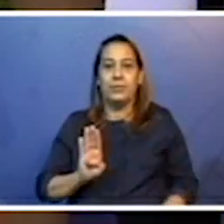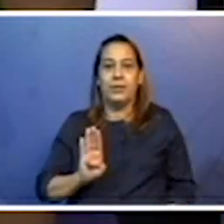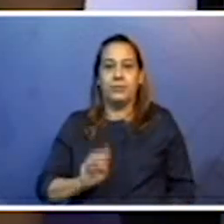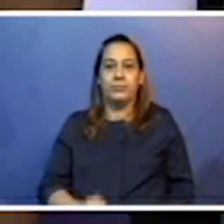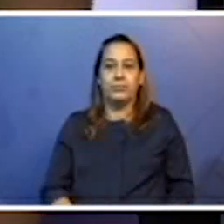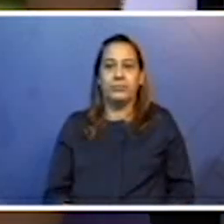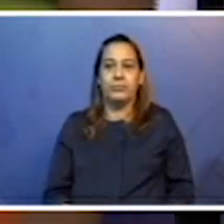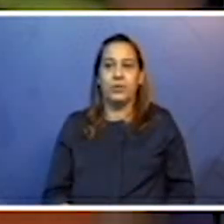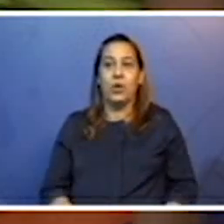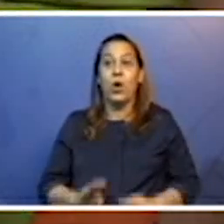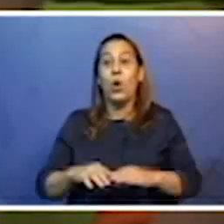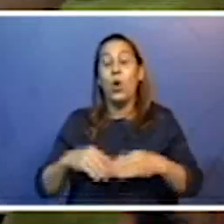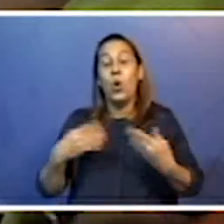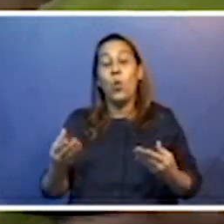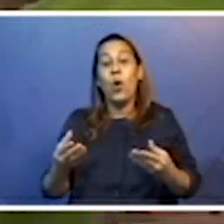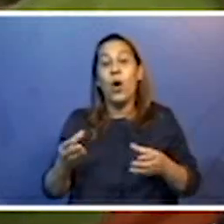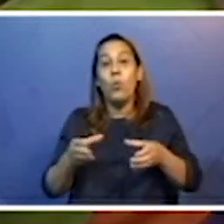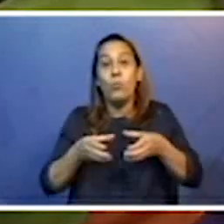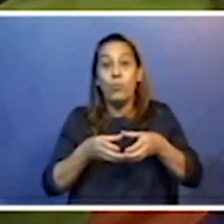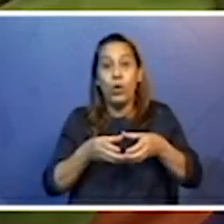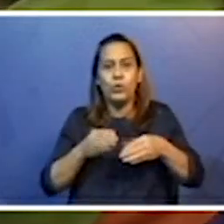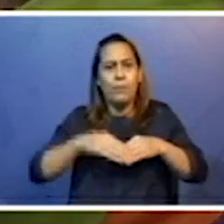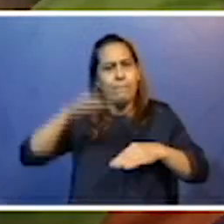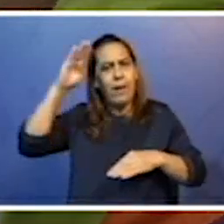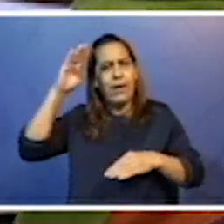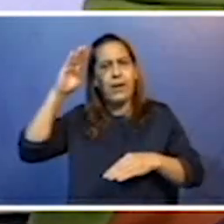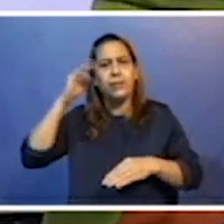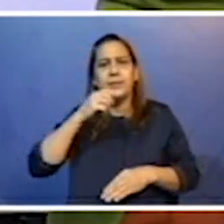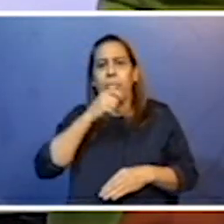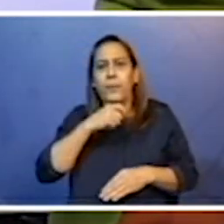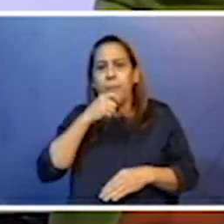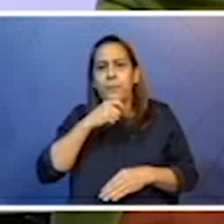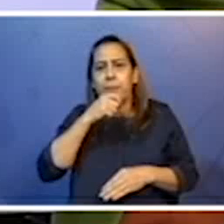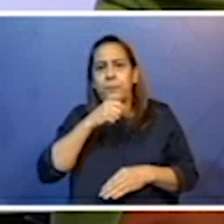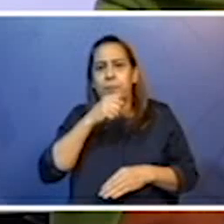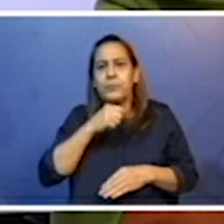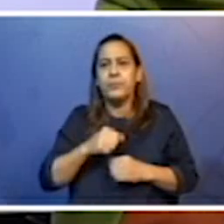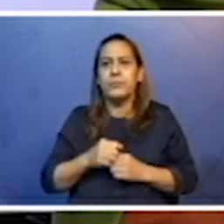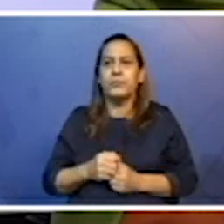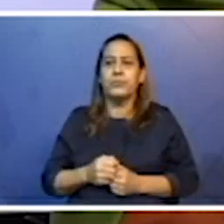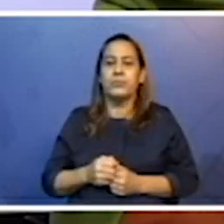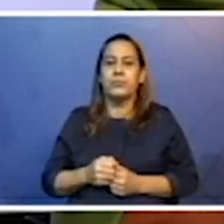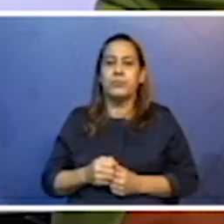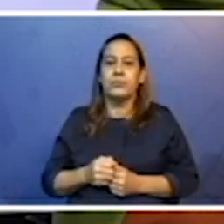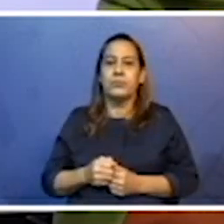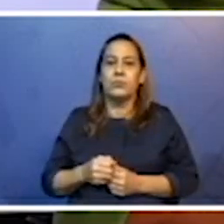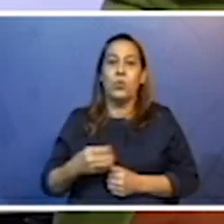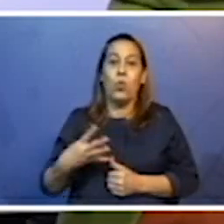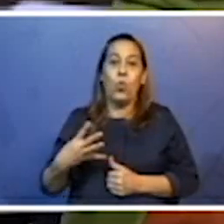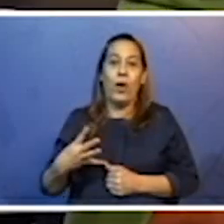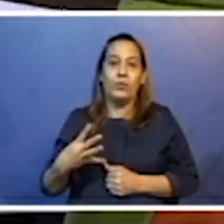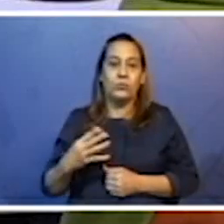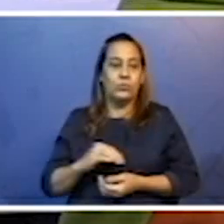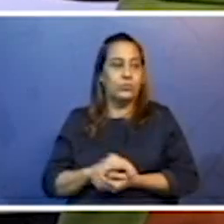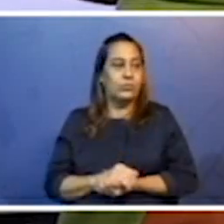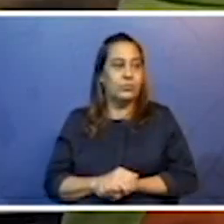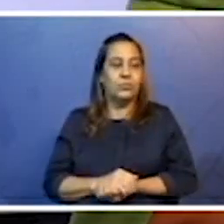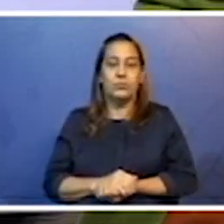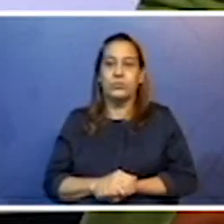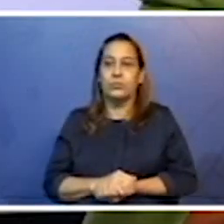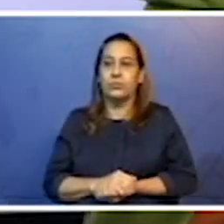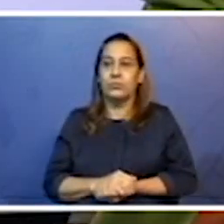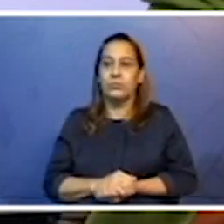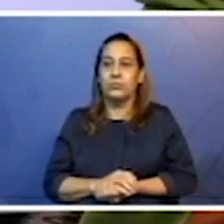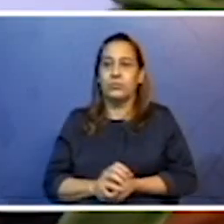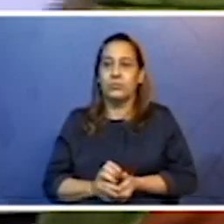Letra B. Em qual pote cabe mais sorvete? Não é o maiorzão de todos? Ó, no pote 4. No